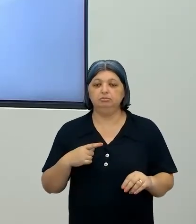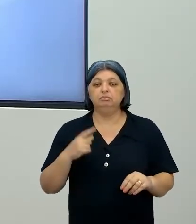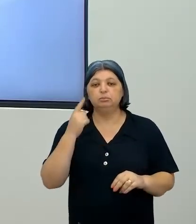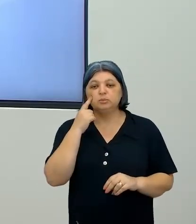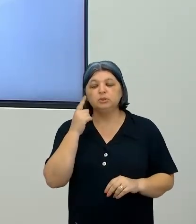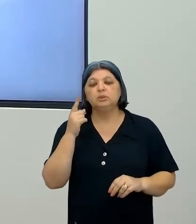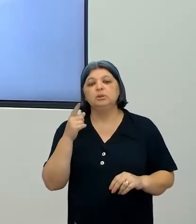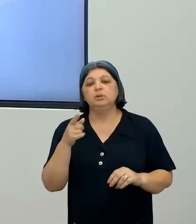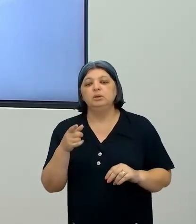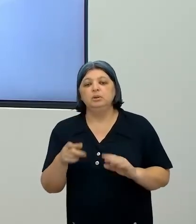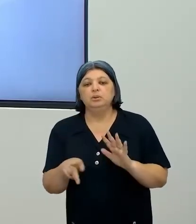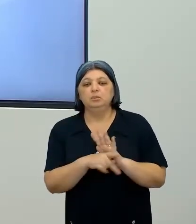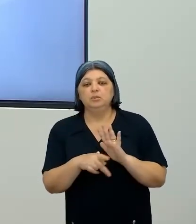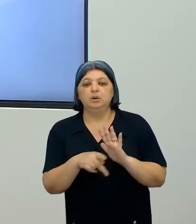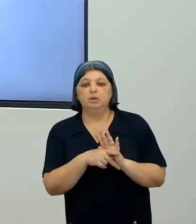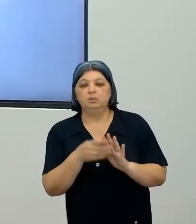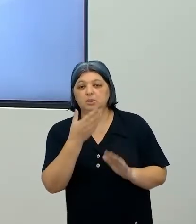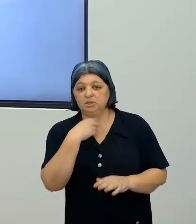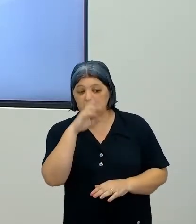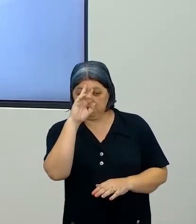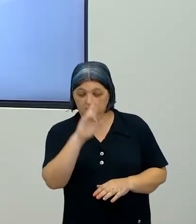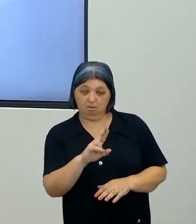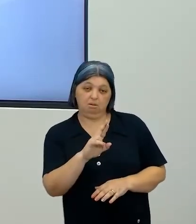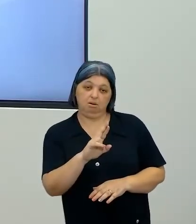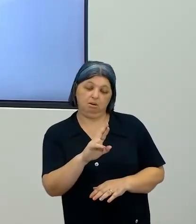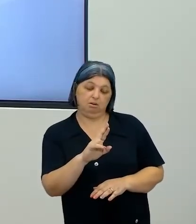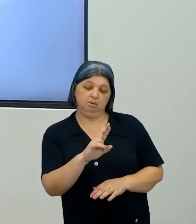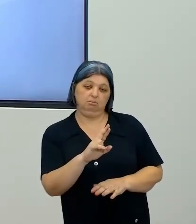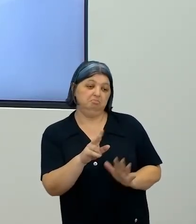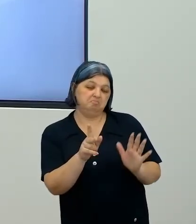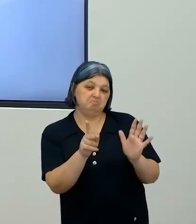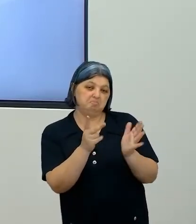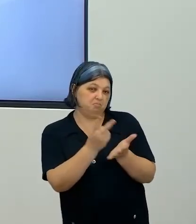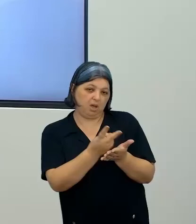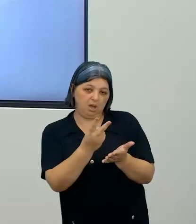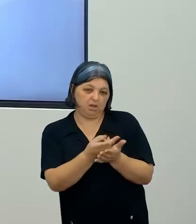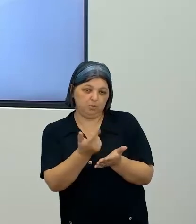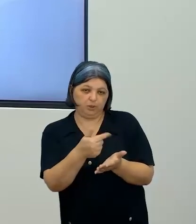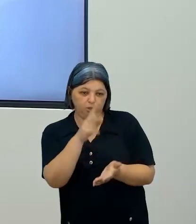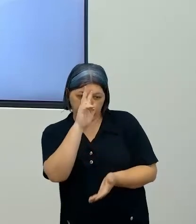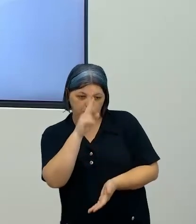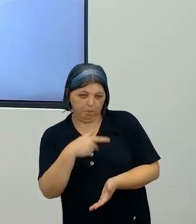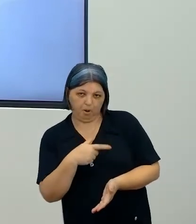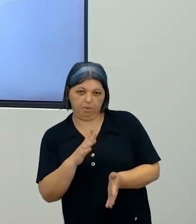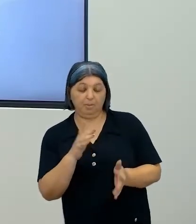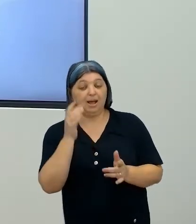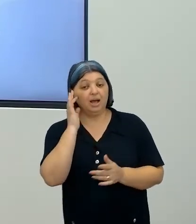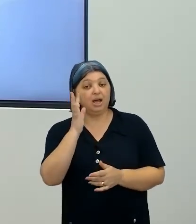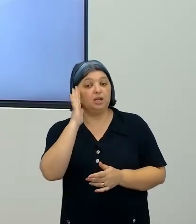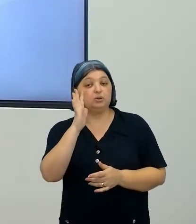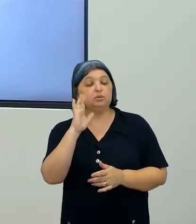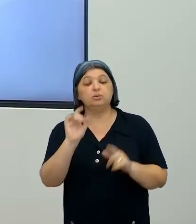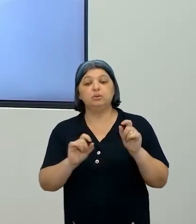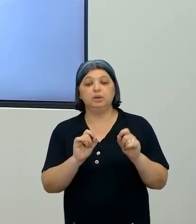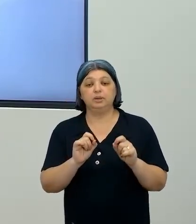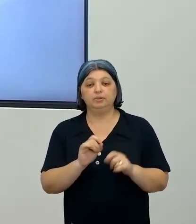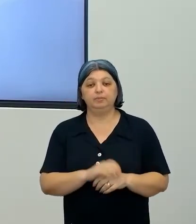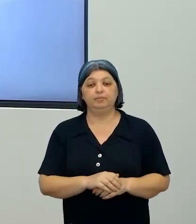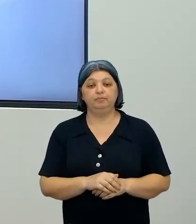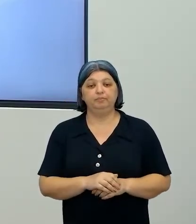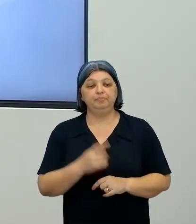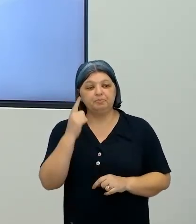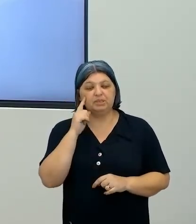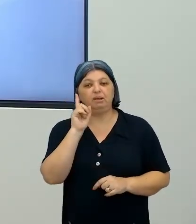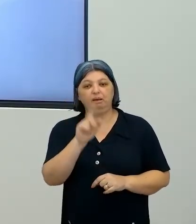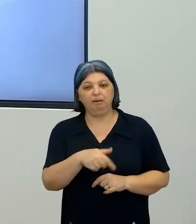mais dono do negócio, mesmo que o negócio não seja dele, né? Mas é essa ilusão, justamente, essa ilusão de que ele é dono